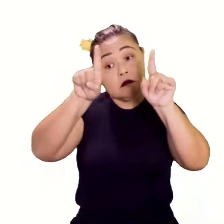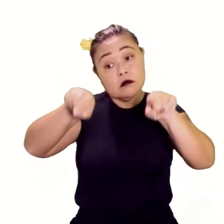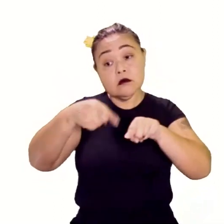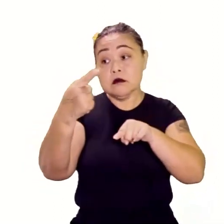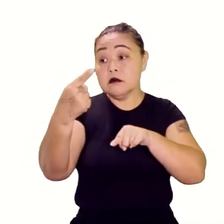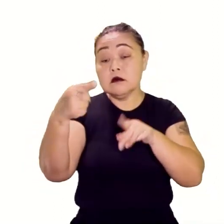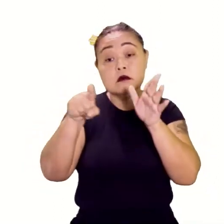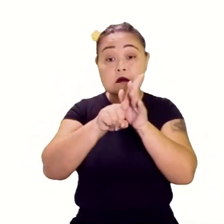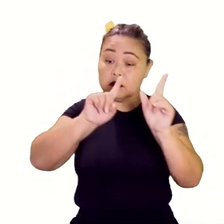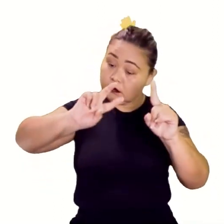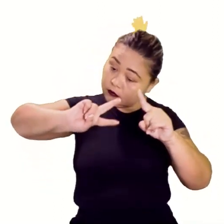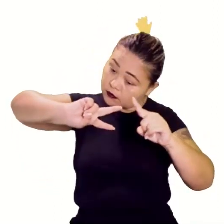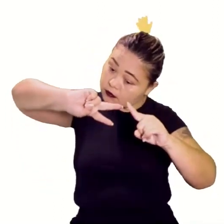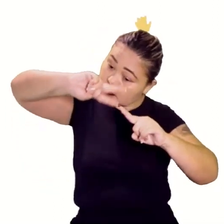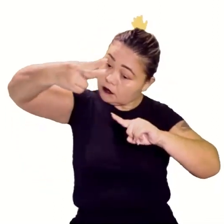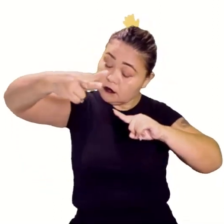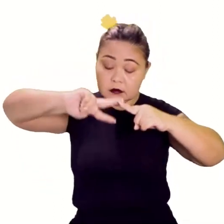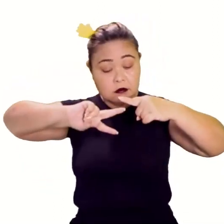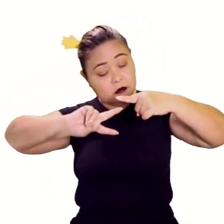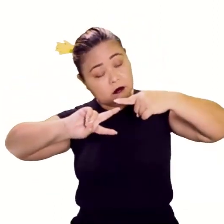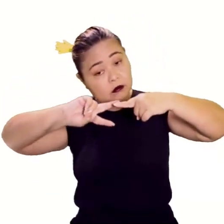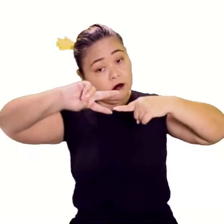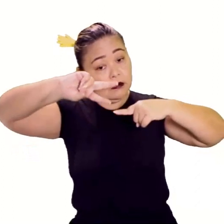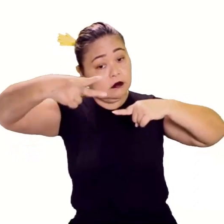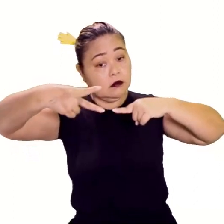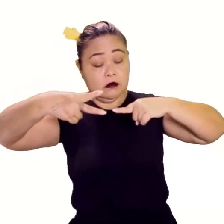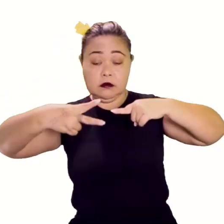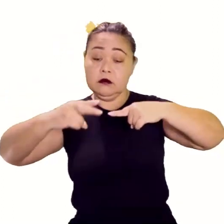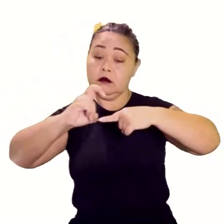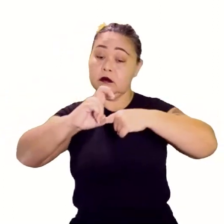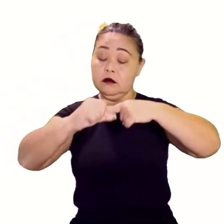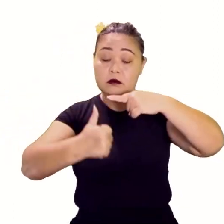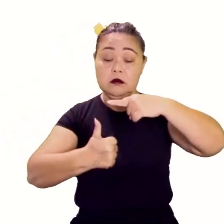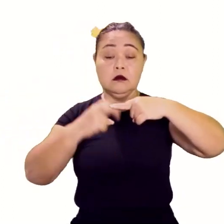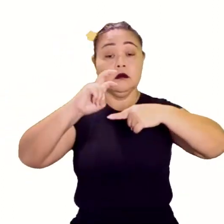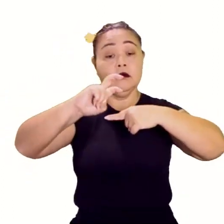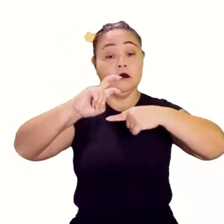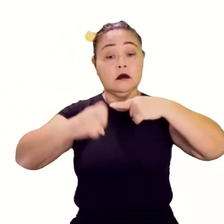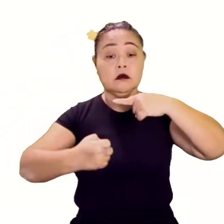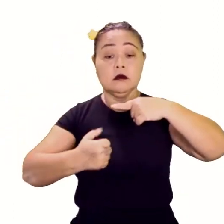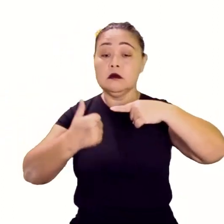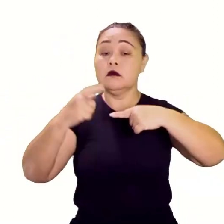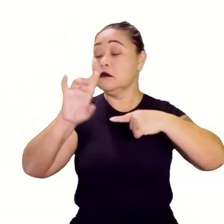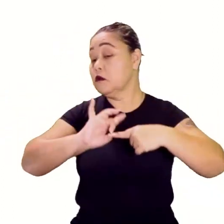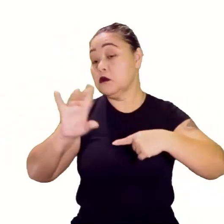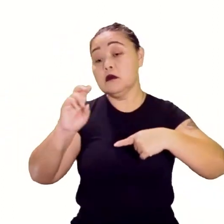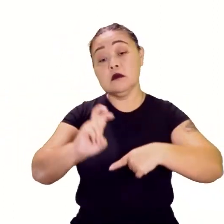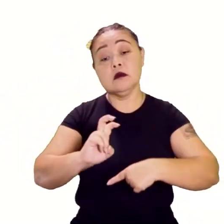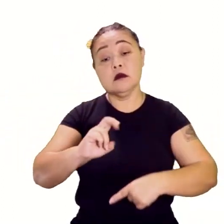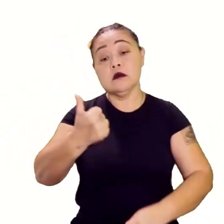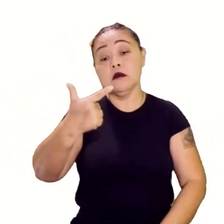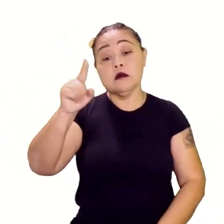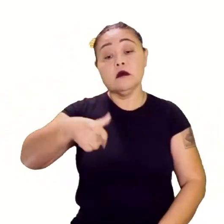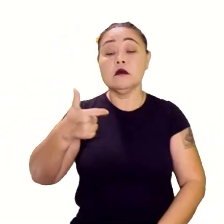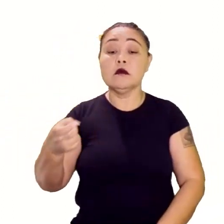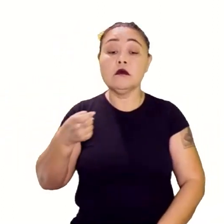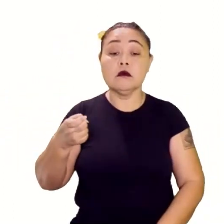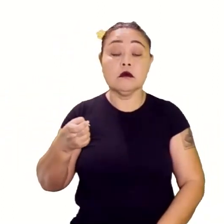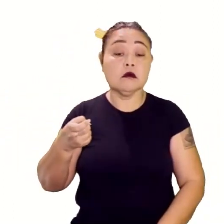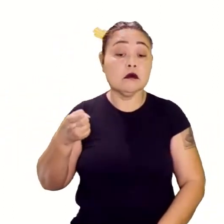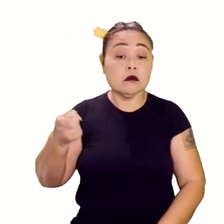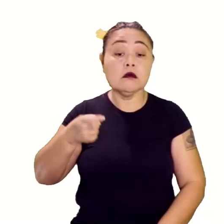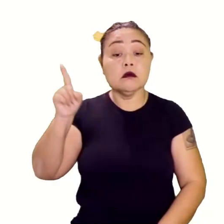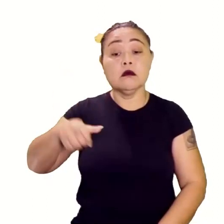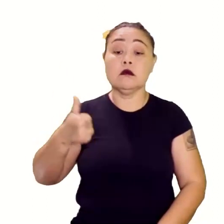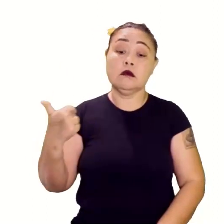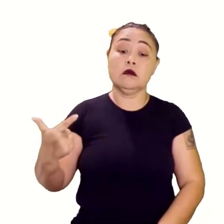Expoente negativo, a gente inverte a base, né? Então, em vez de 1/5, eu vou ter 5 sobre 1, que é o mesmo que apenas 5. 5 ao quadrado igual a x, o